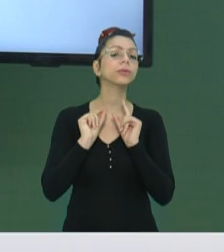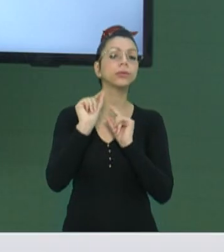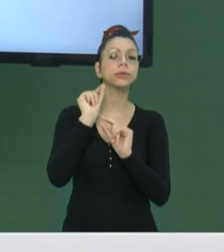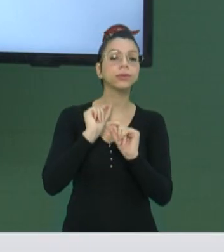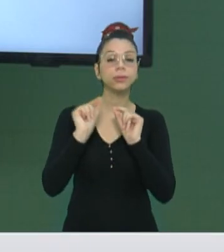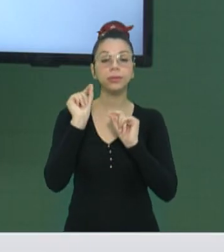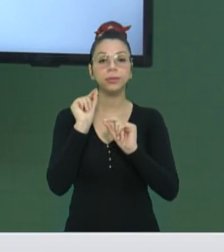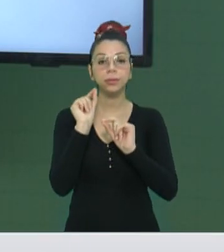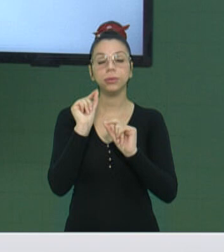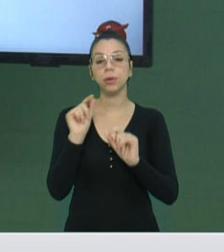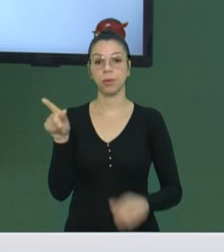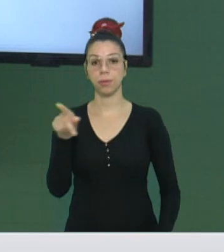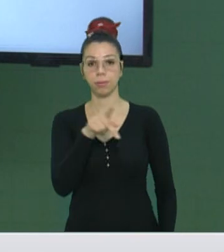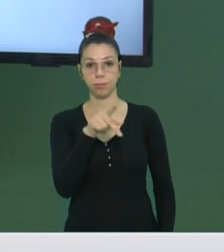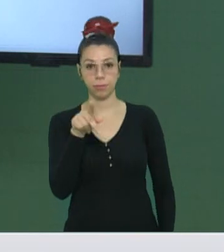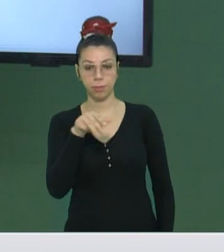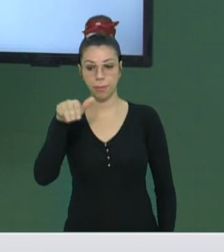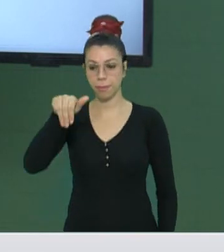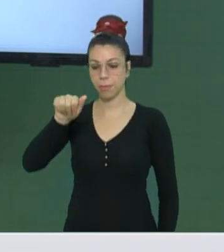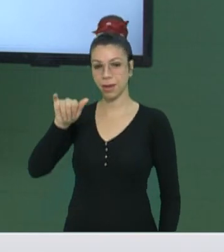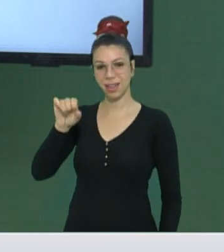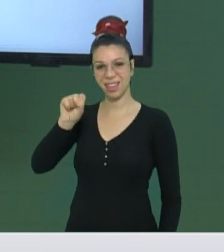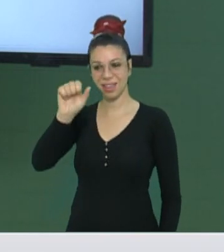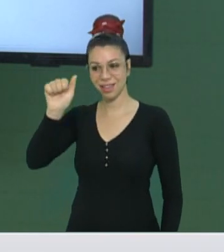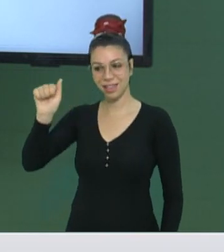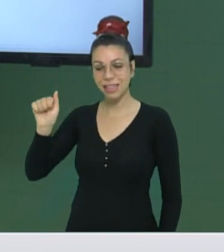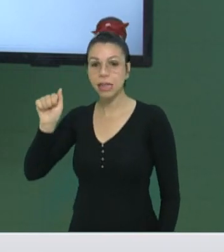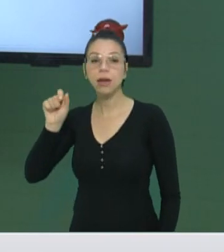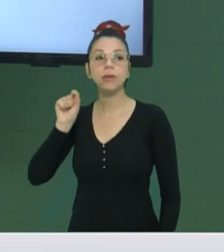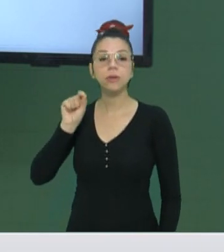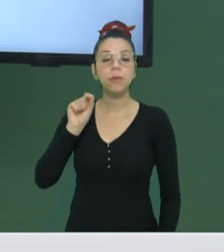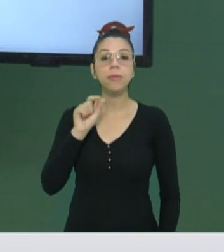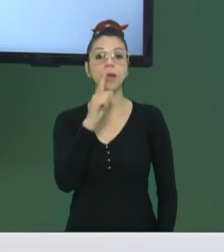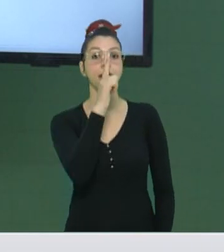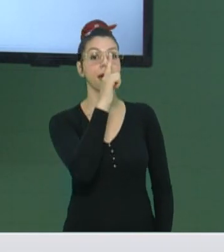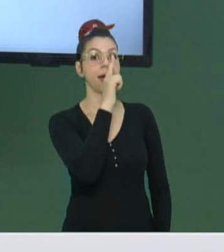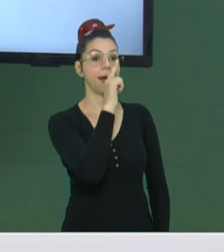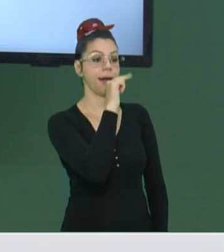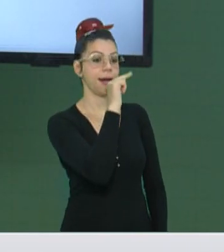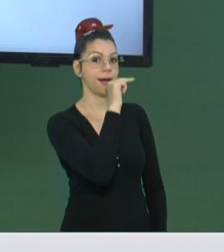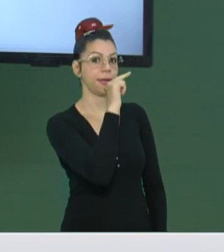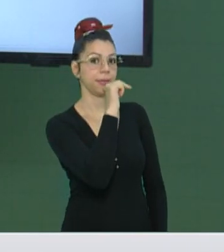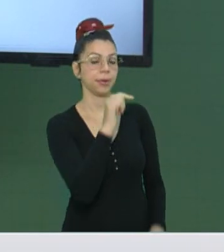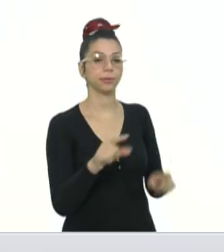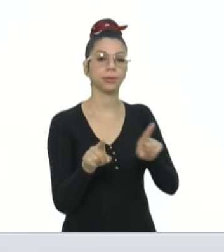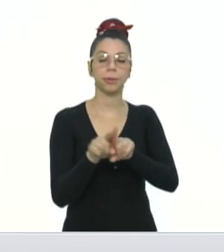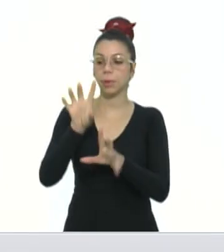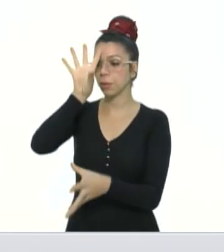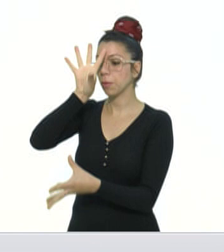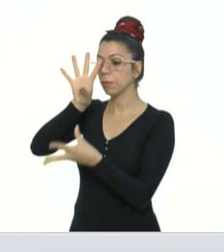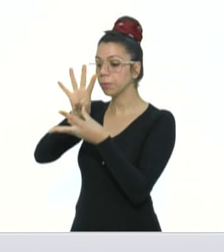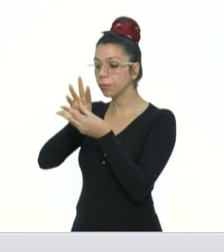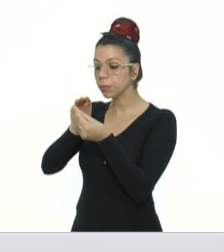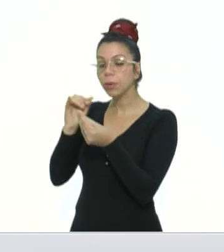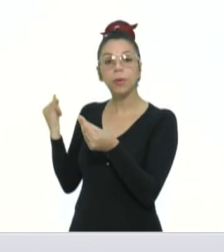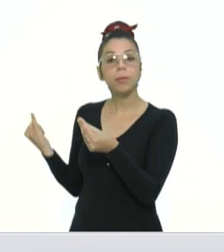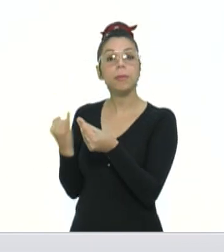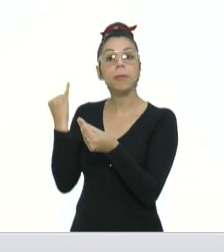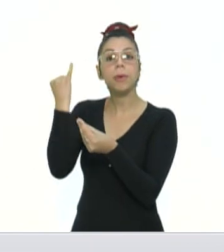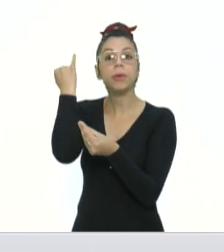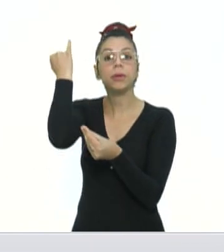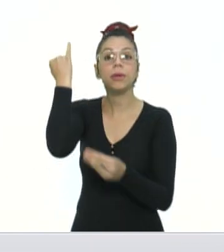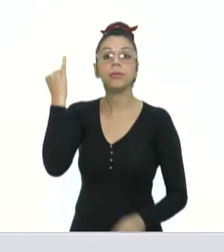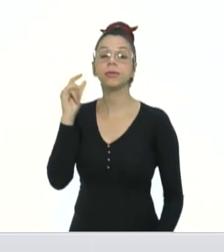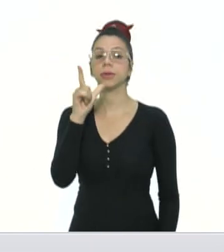com a professora Maísa sobre água. Falamos também, compreendemos melhor a importância da água nas